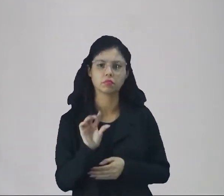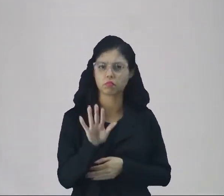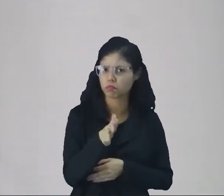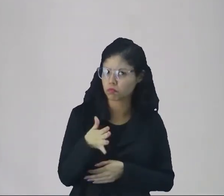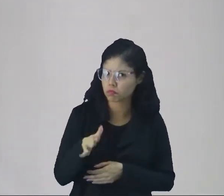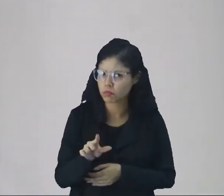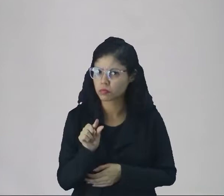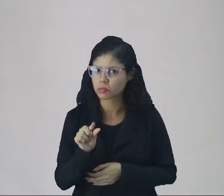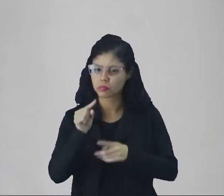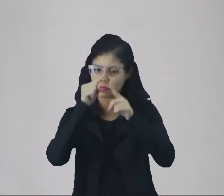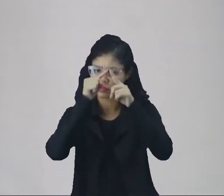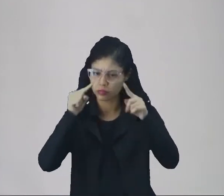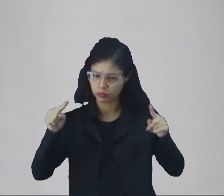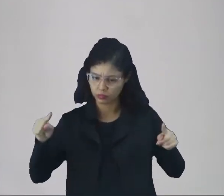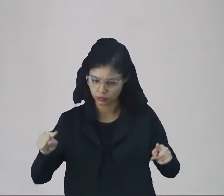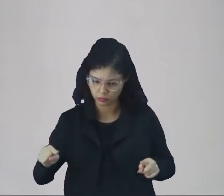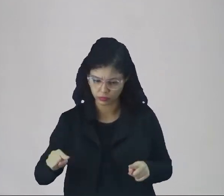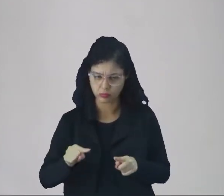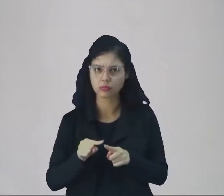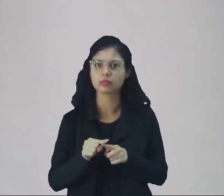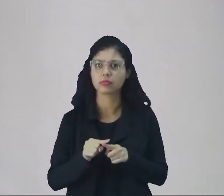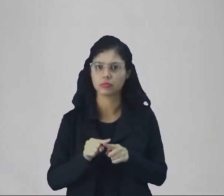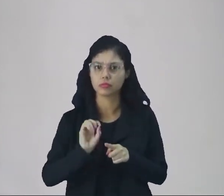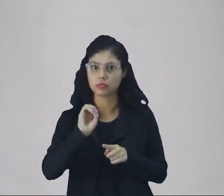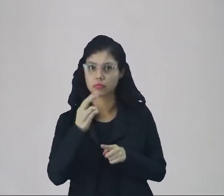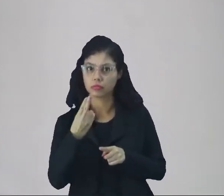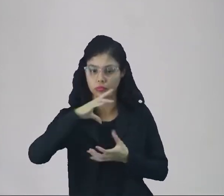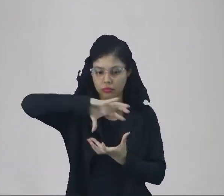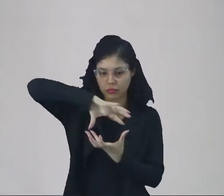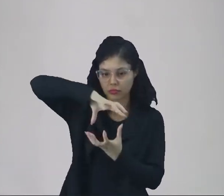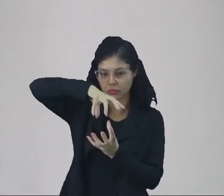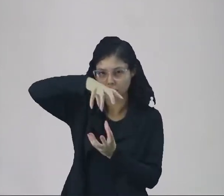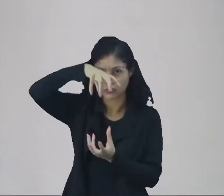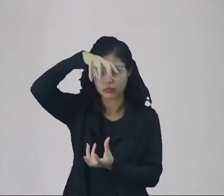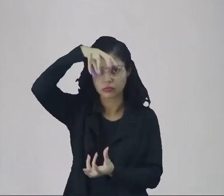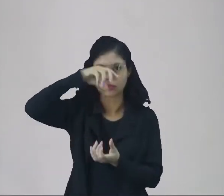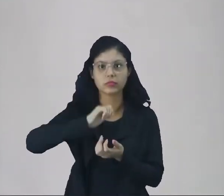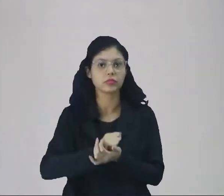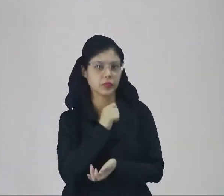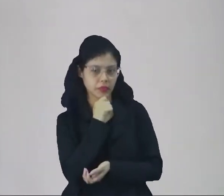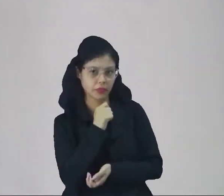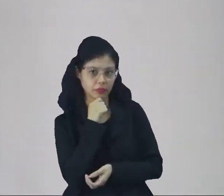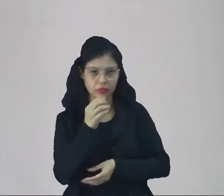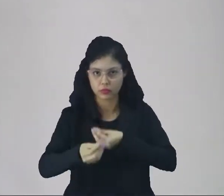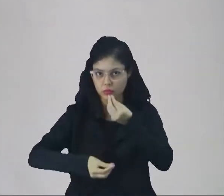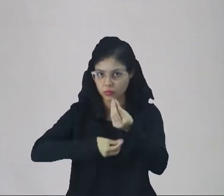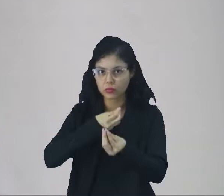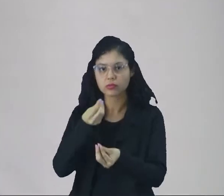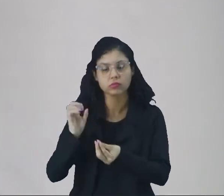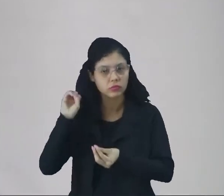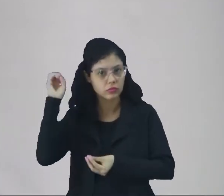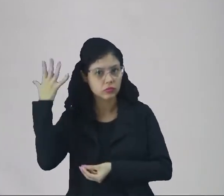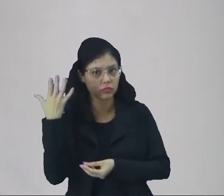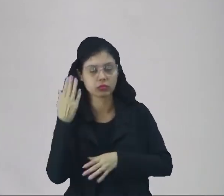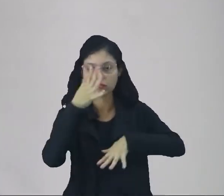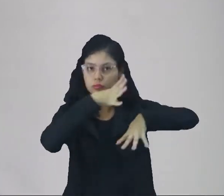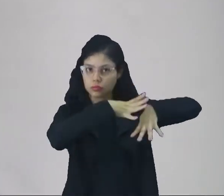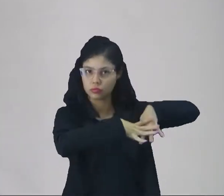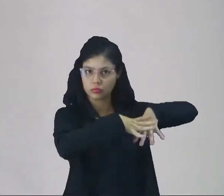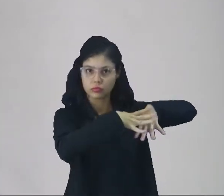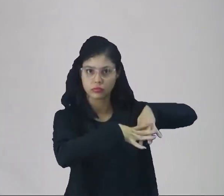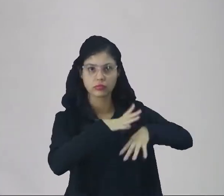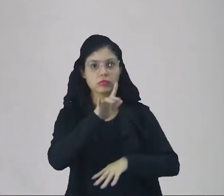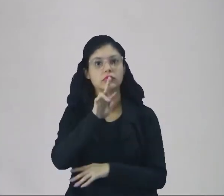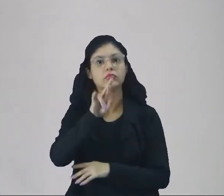ter uma figura retangular ou cilíndrica. Isso quer dizer o quê? A forma de como existe a matemática